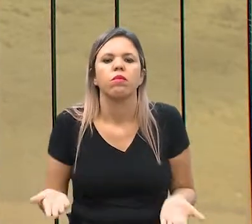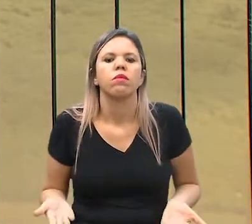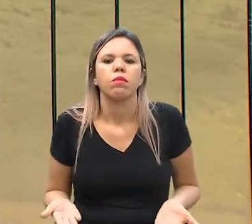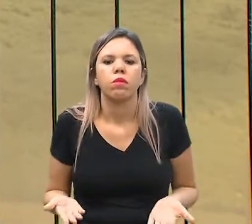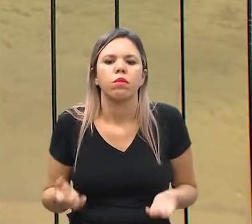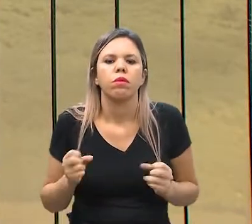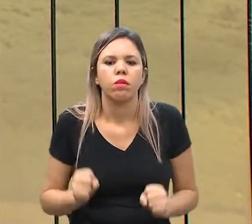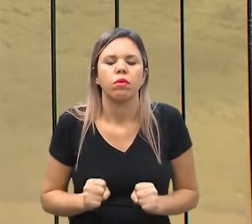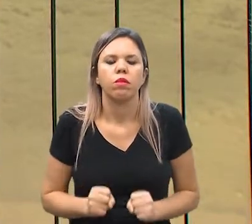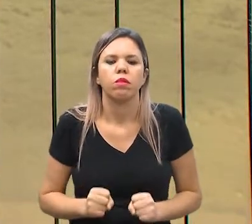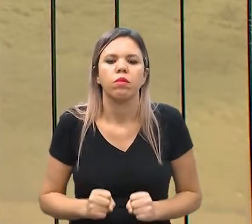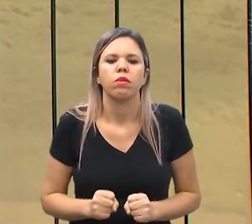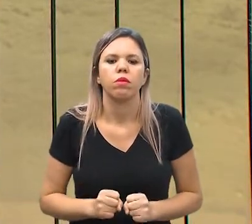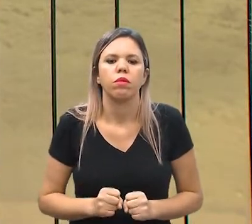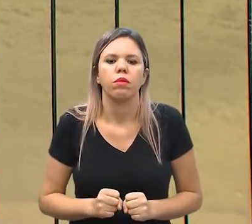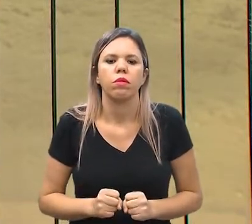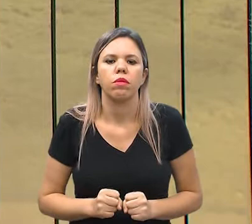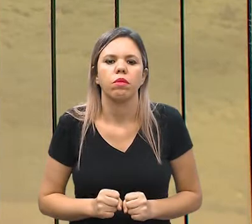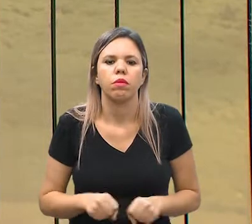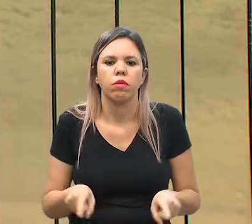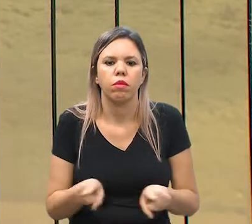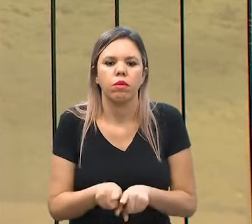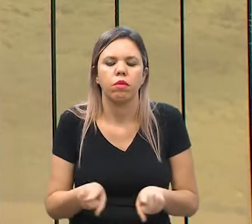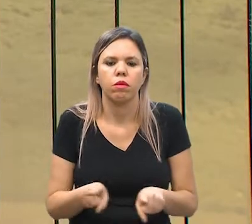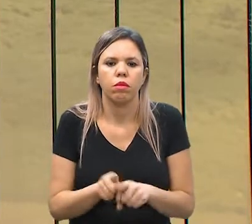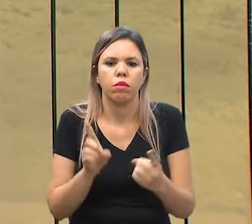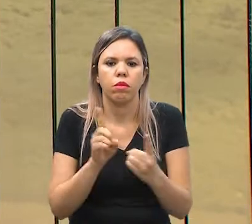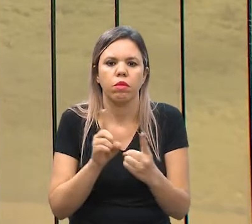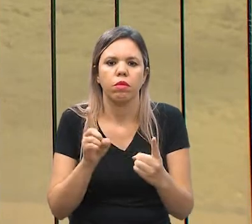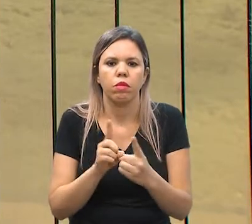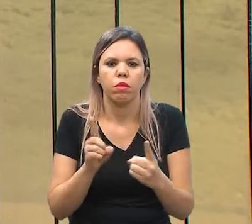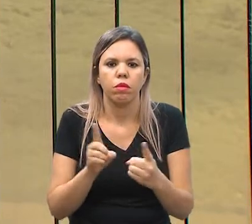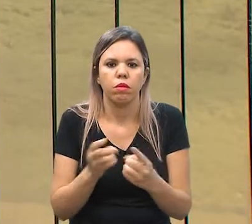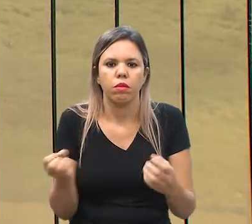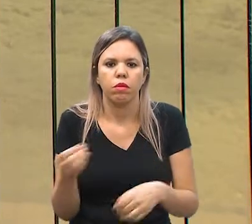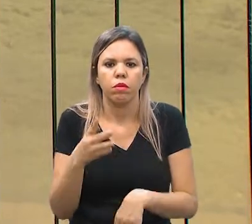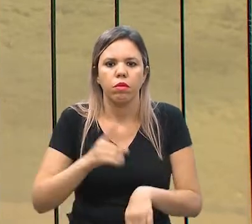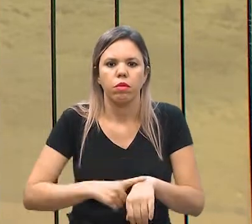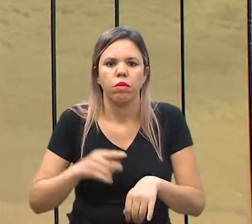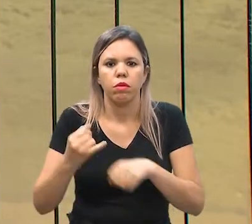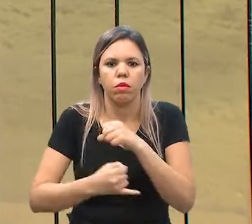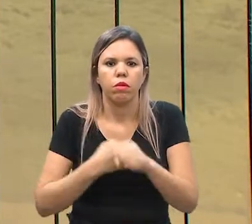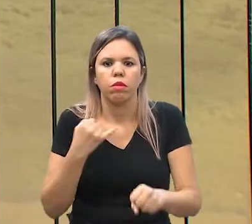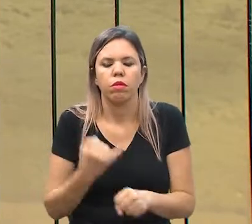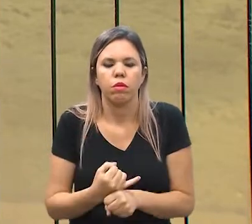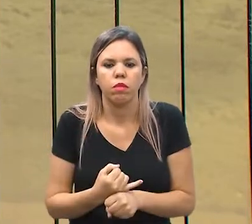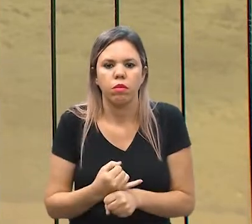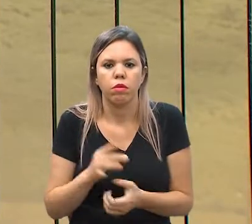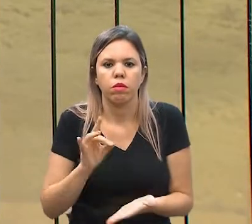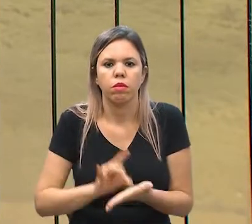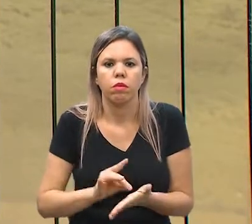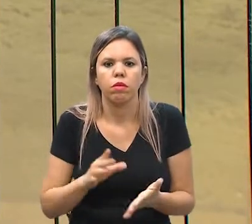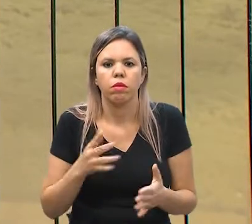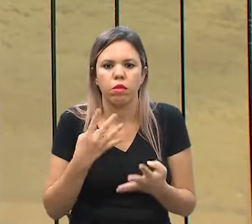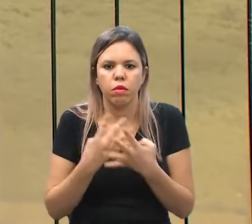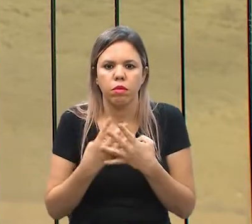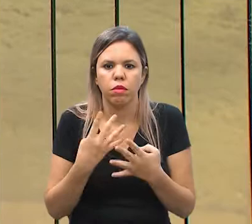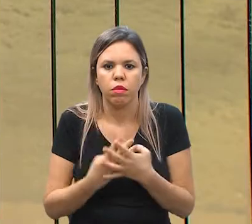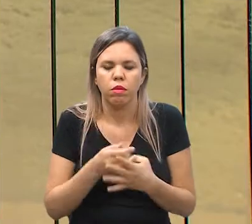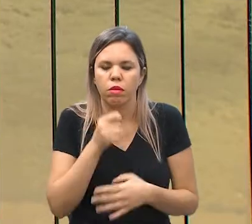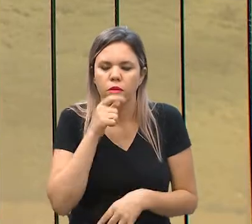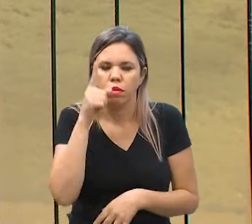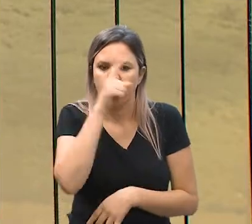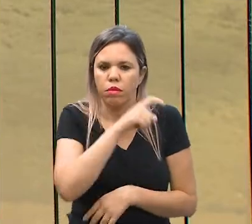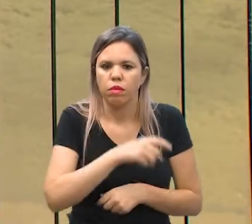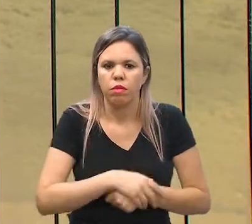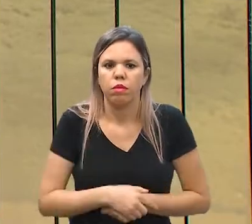dia, para poder também atender esse novo momento de mundo virtual, de realidades, mas confesso que tem um pouco